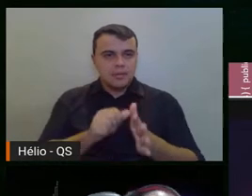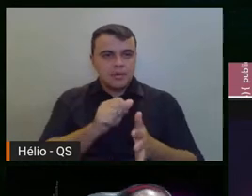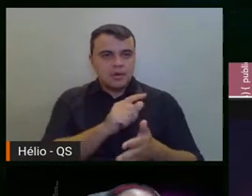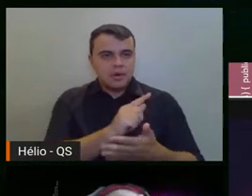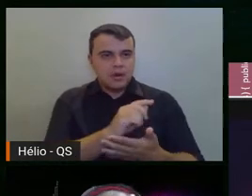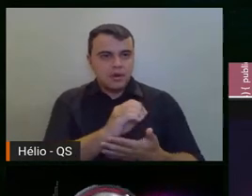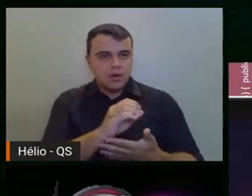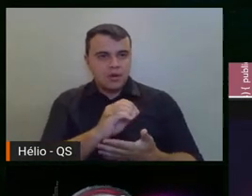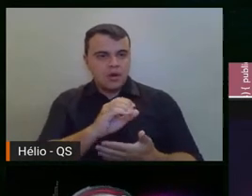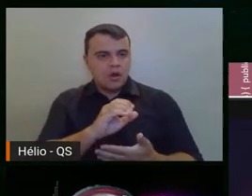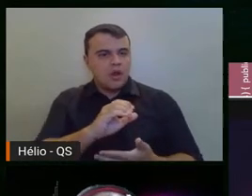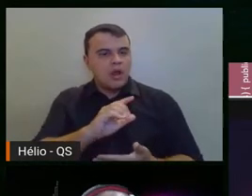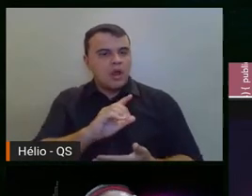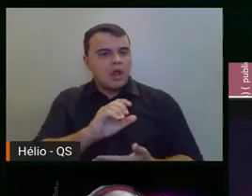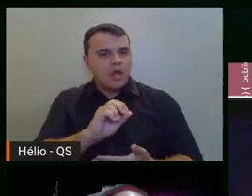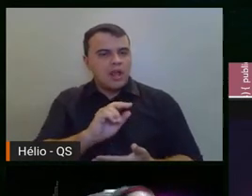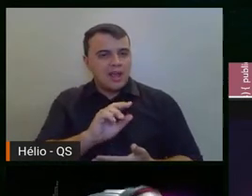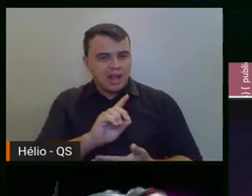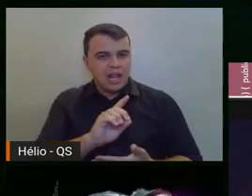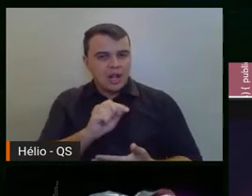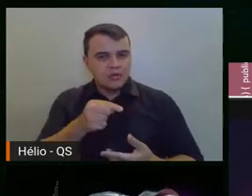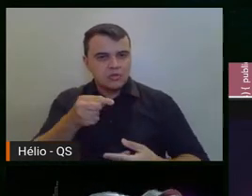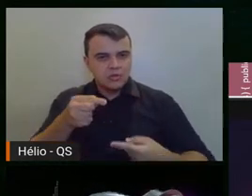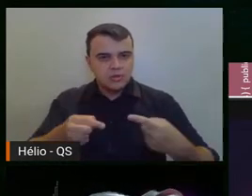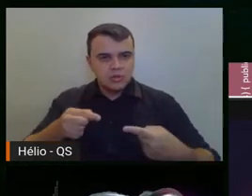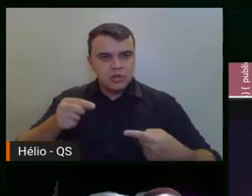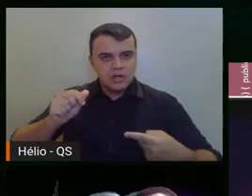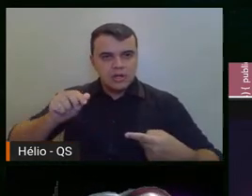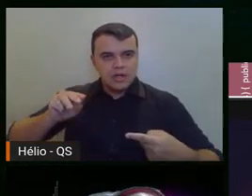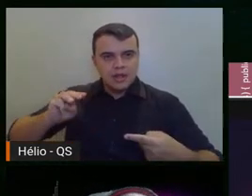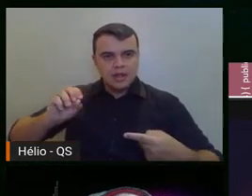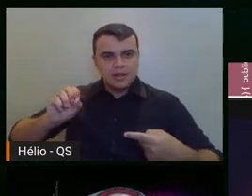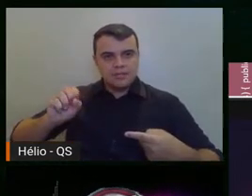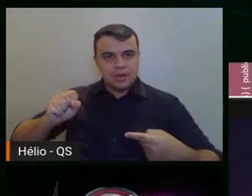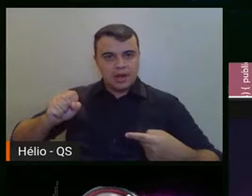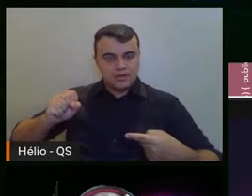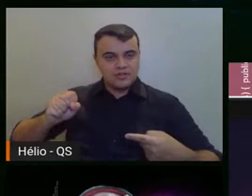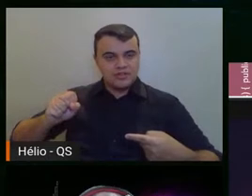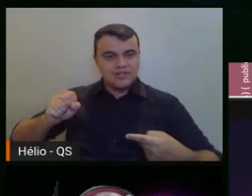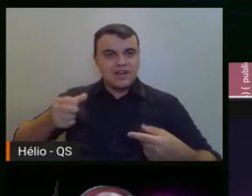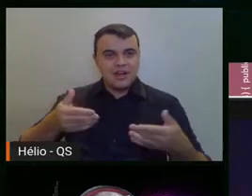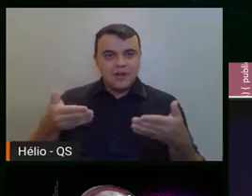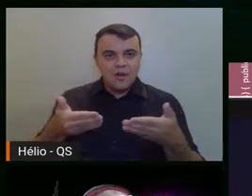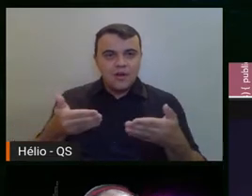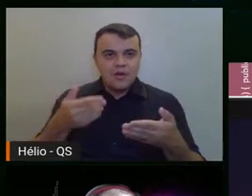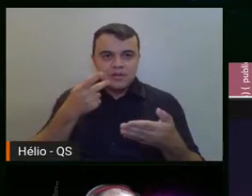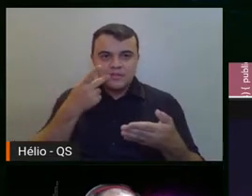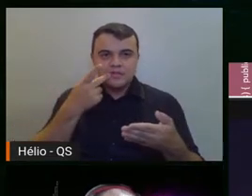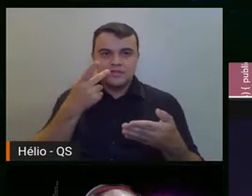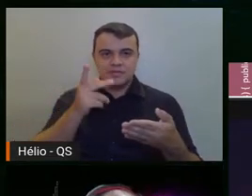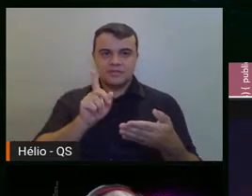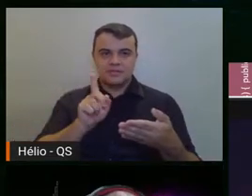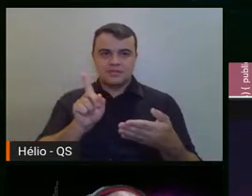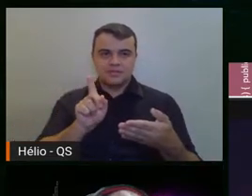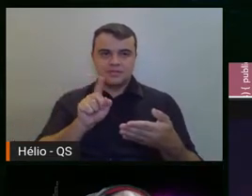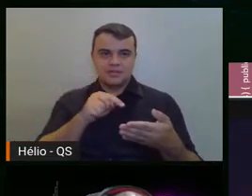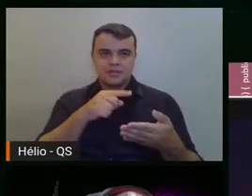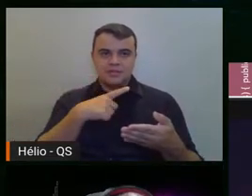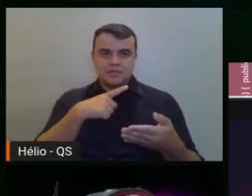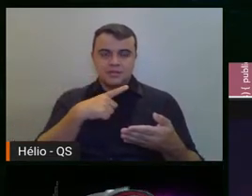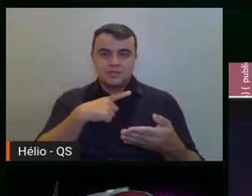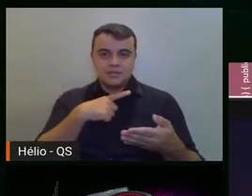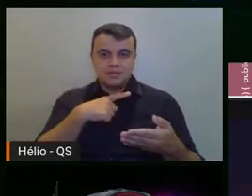Cloud por exemplo que é o concorrente da WS que vocês vê nesse bootcamp E hoje foi disponibilizado lá um